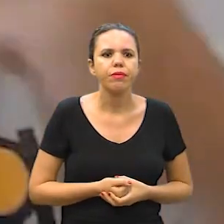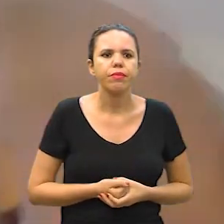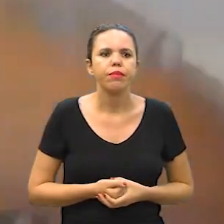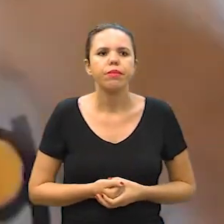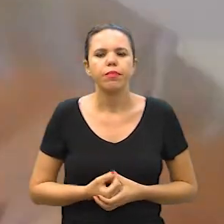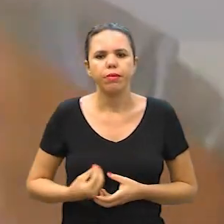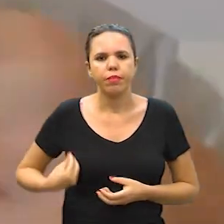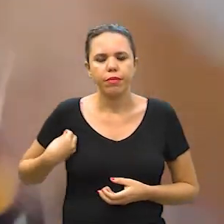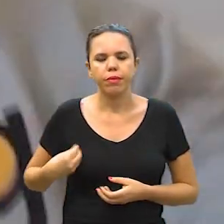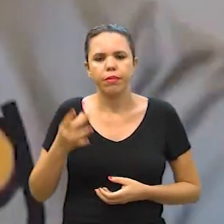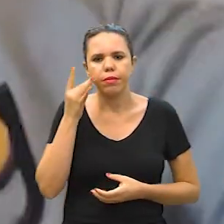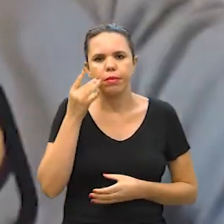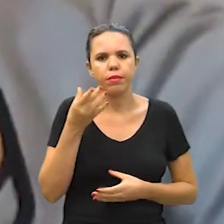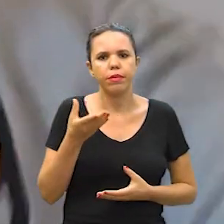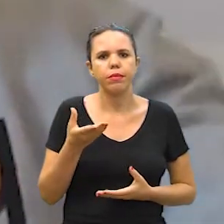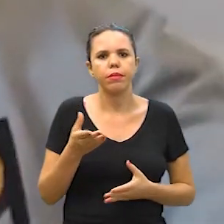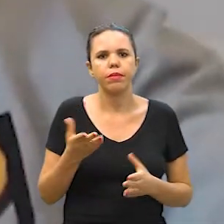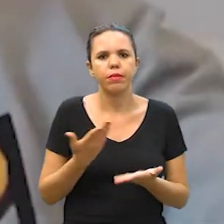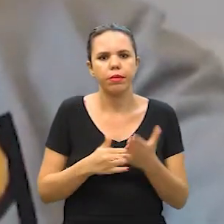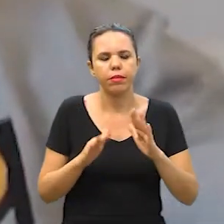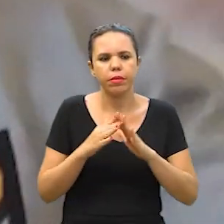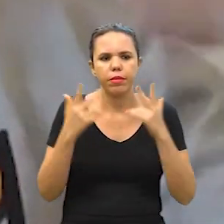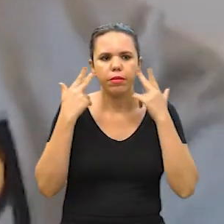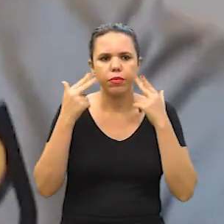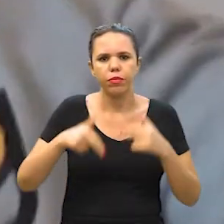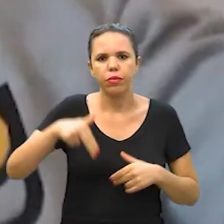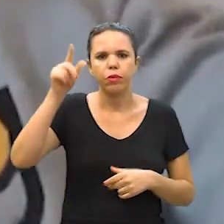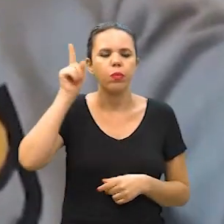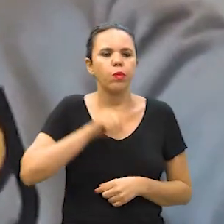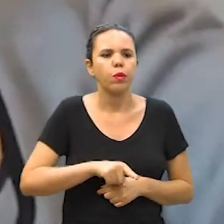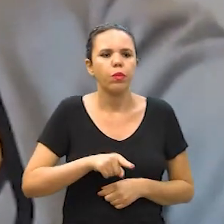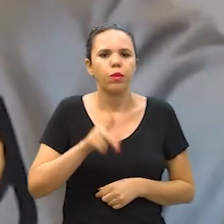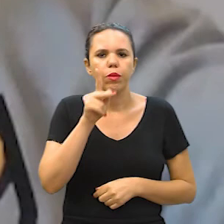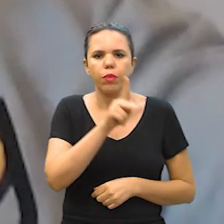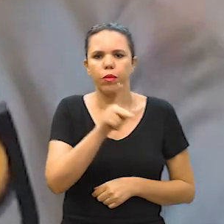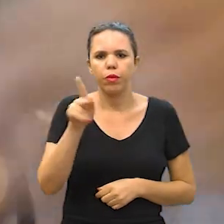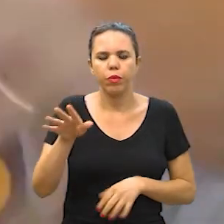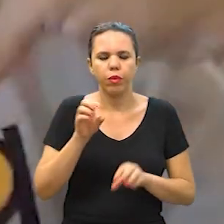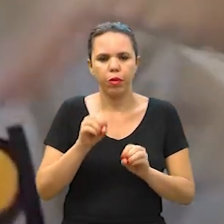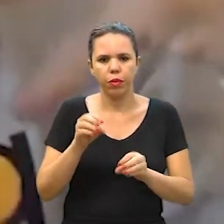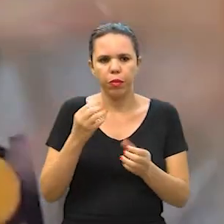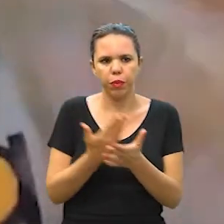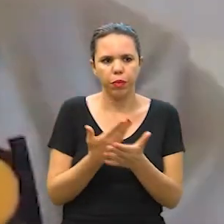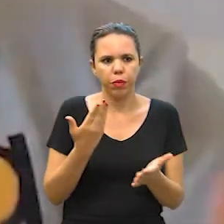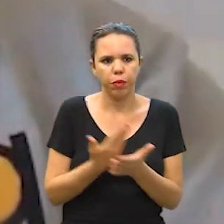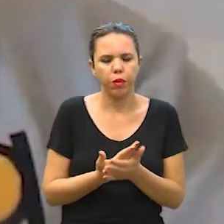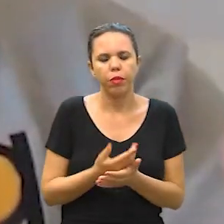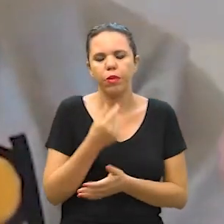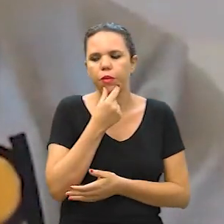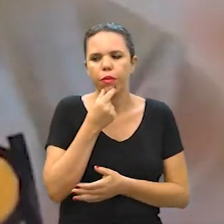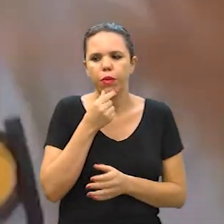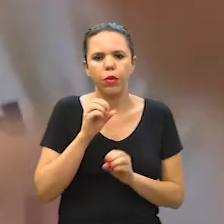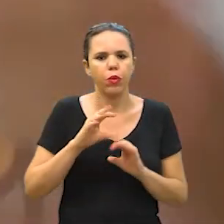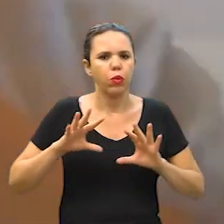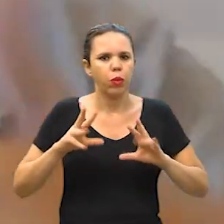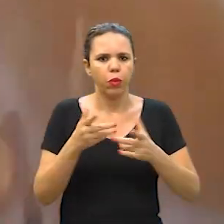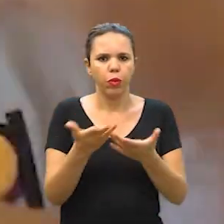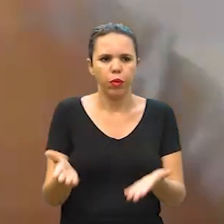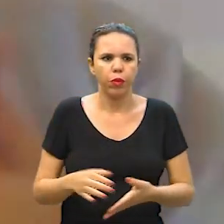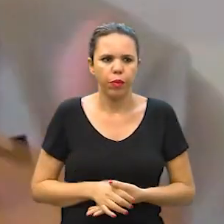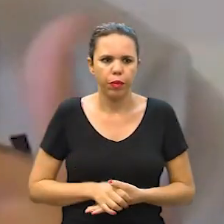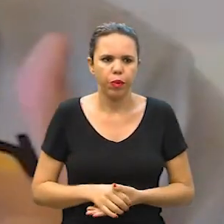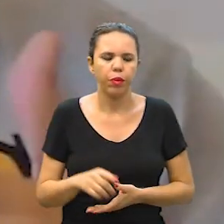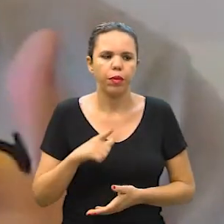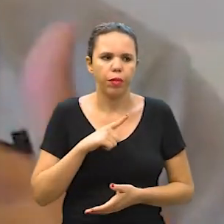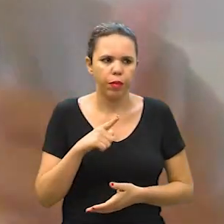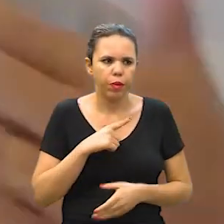vai estar convivendo dentro de uma escola norte-americana, um professor dando aula todo em inglês para você, você vai